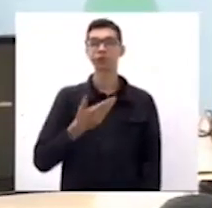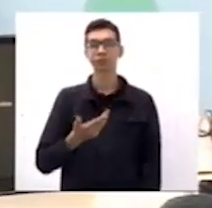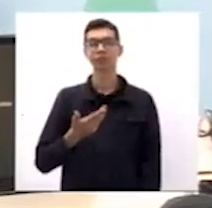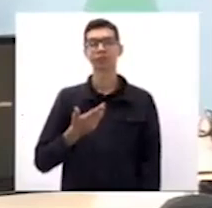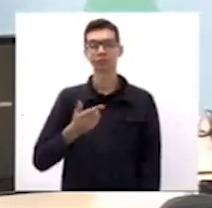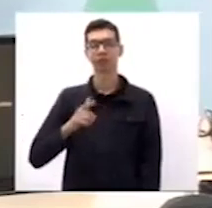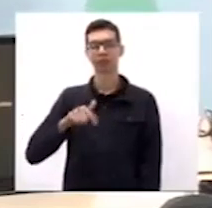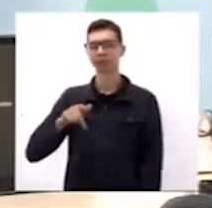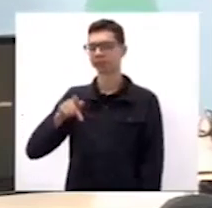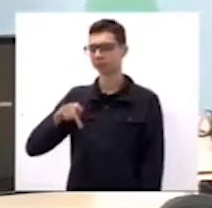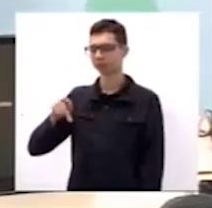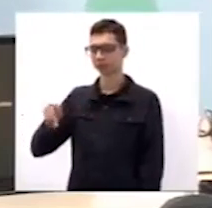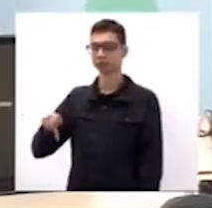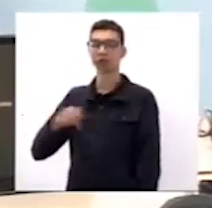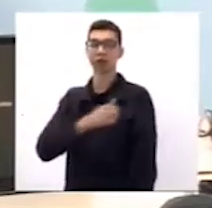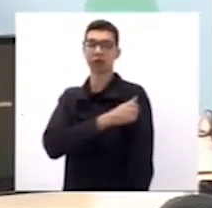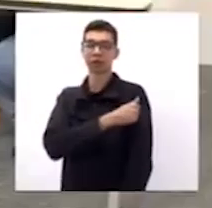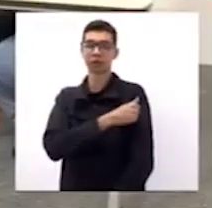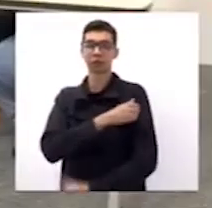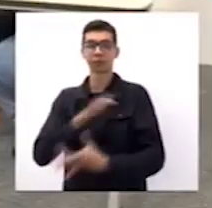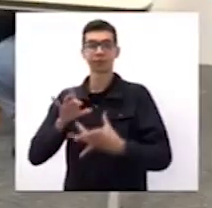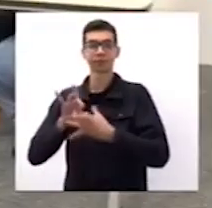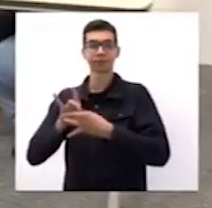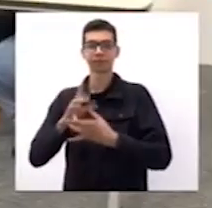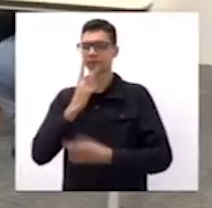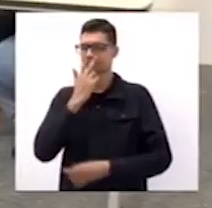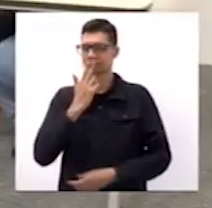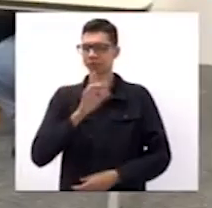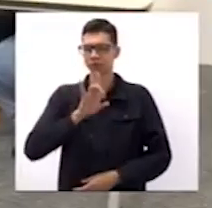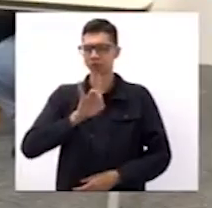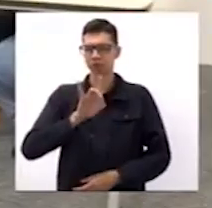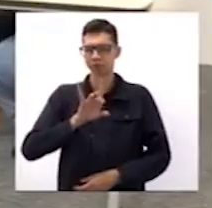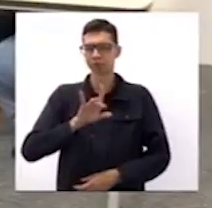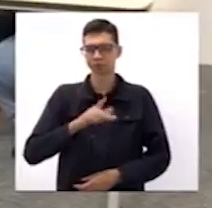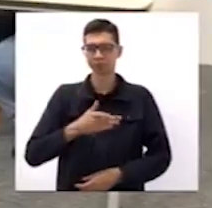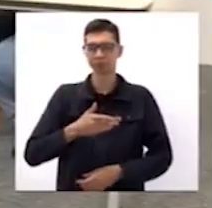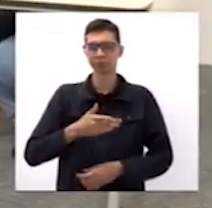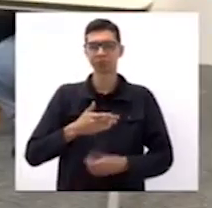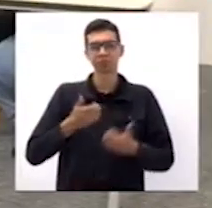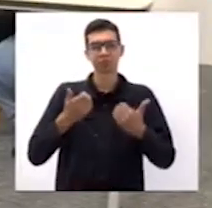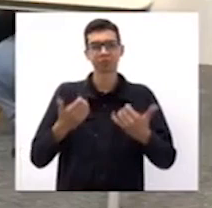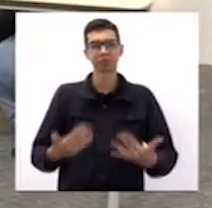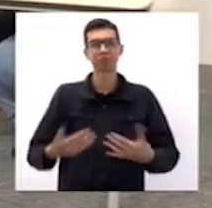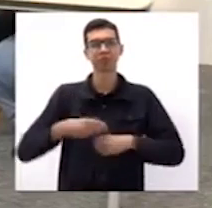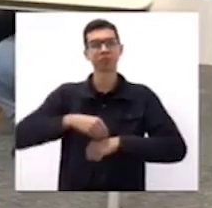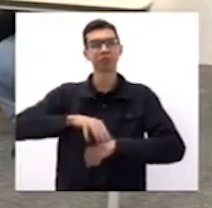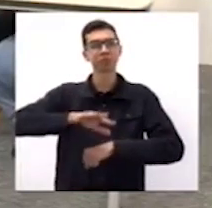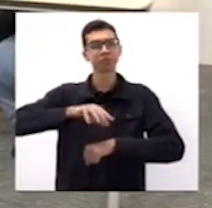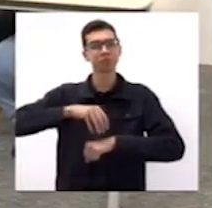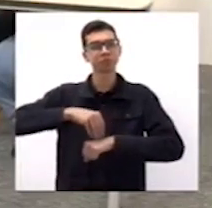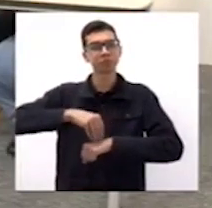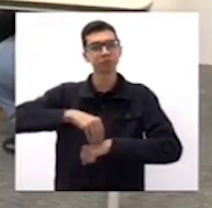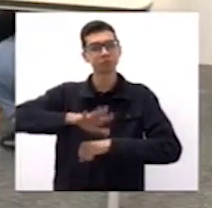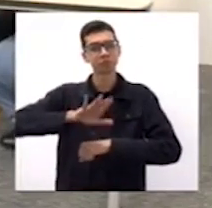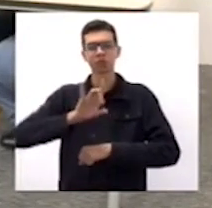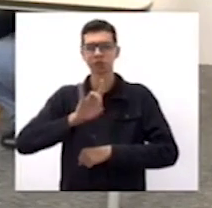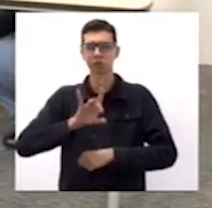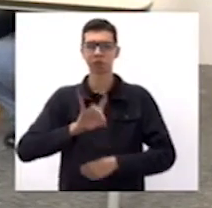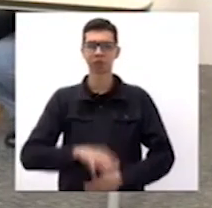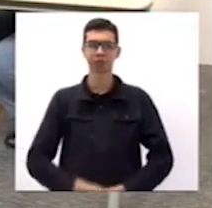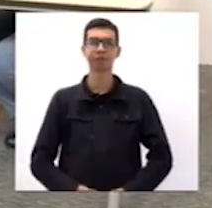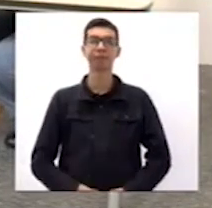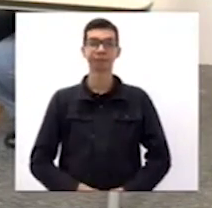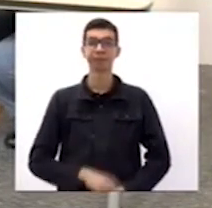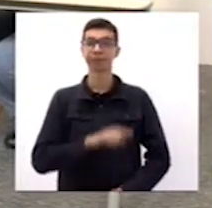professor e aluno. É isso, então, minhas considerações aqui. É isso, né? Lembra que lá no início do